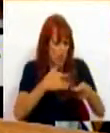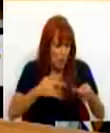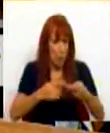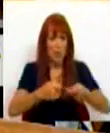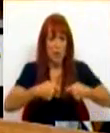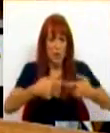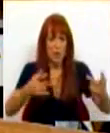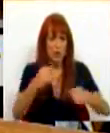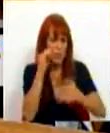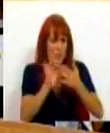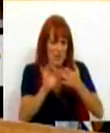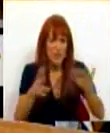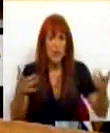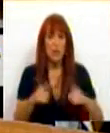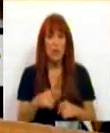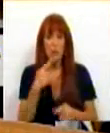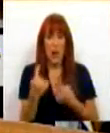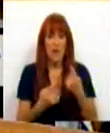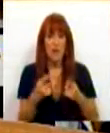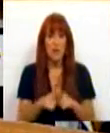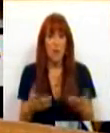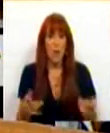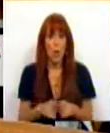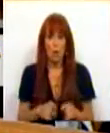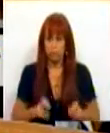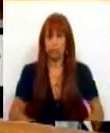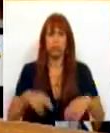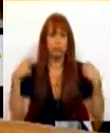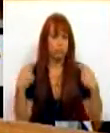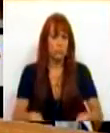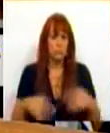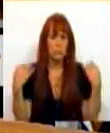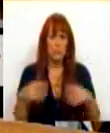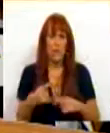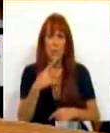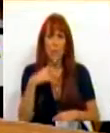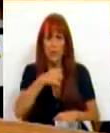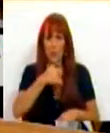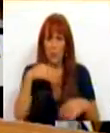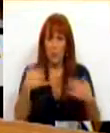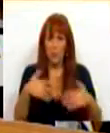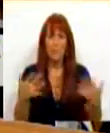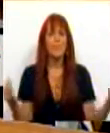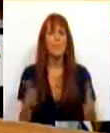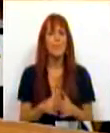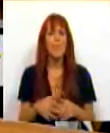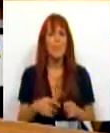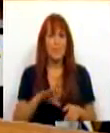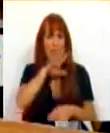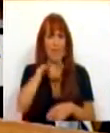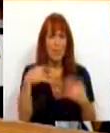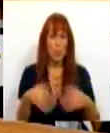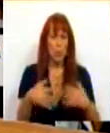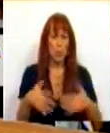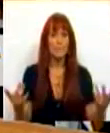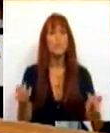encargos específicos que muitas vezes acabam por onerar de forma muito determinante os agregados